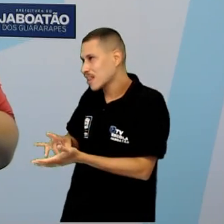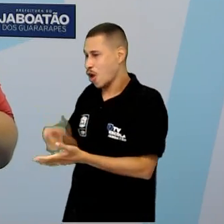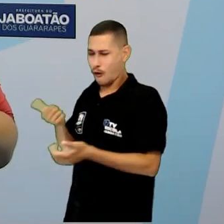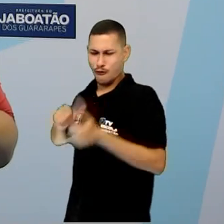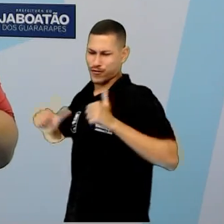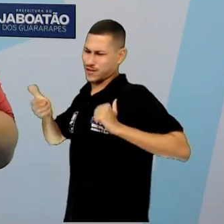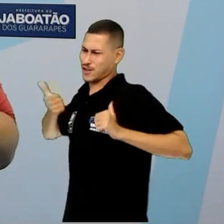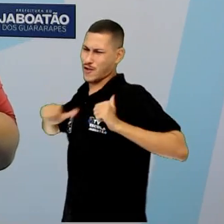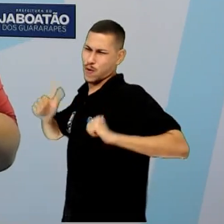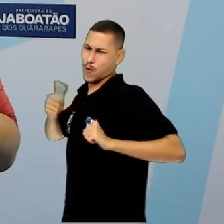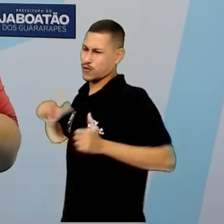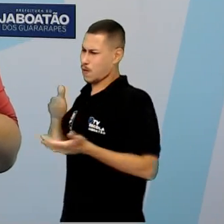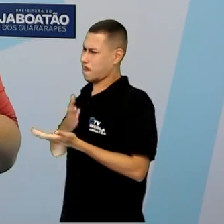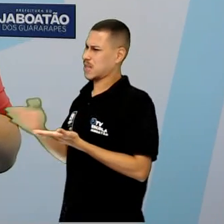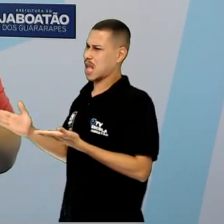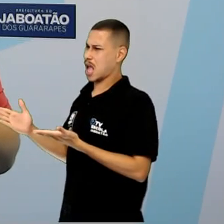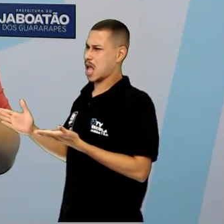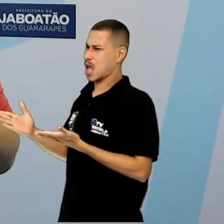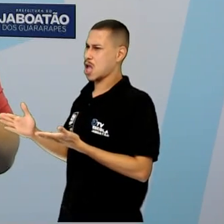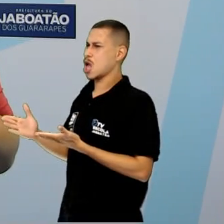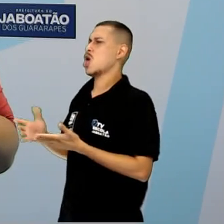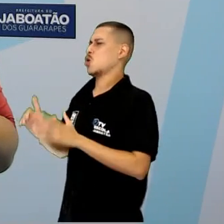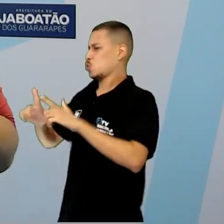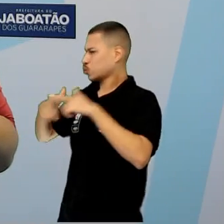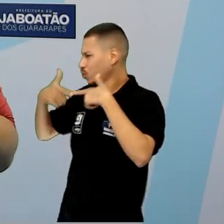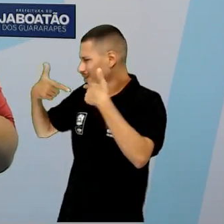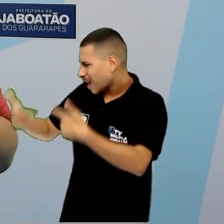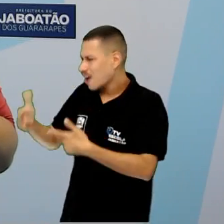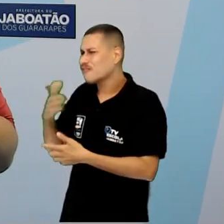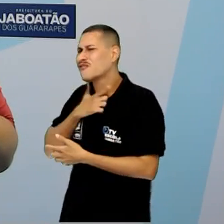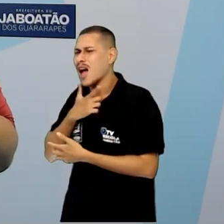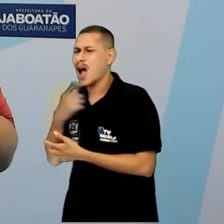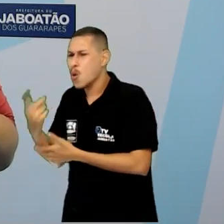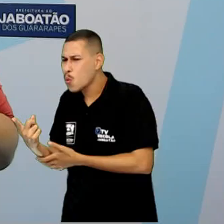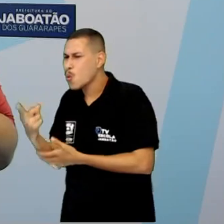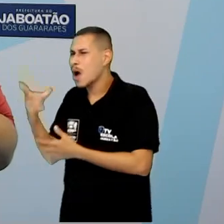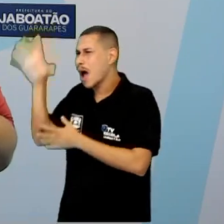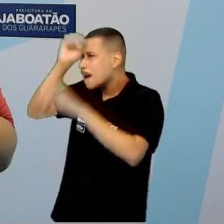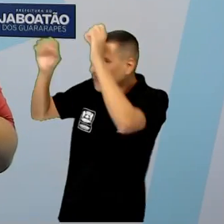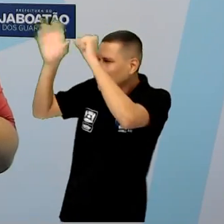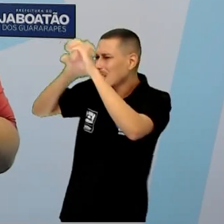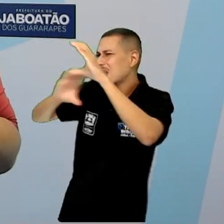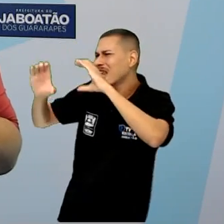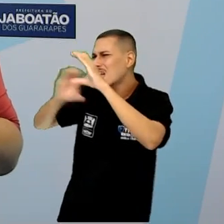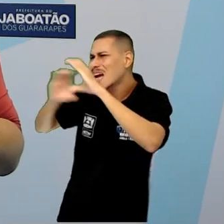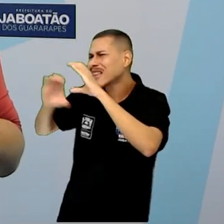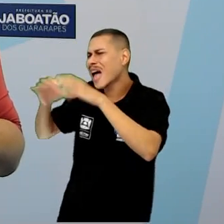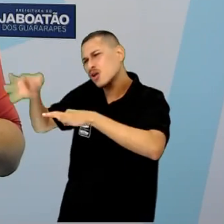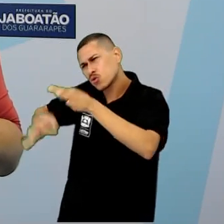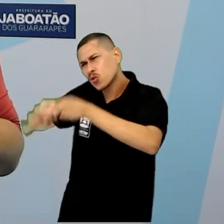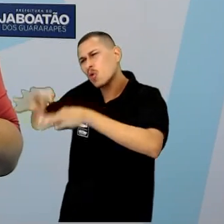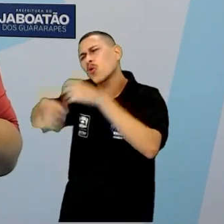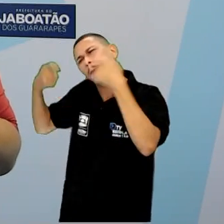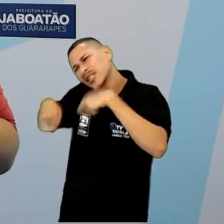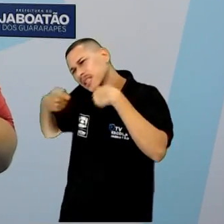chegar. Batalhar por uma vaga, aprender e cantar. Não é justo não me deixar